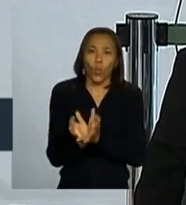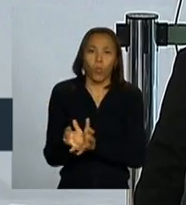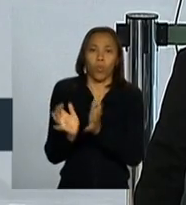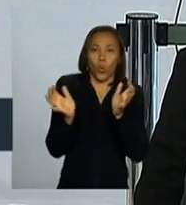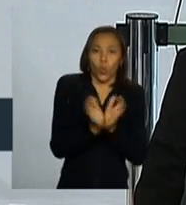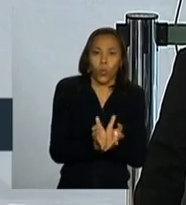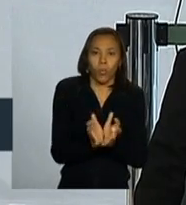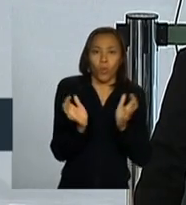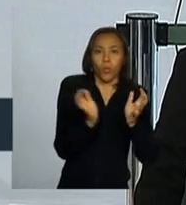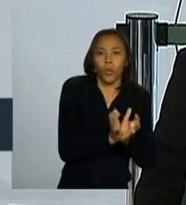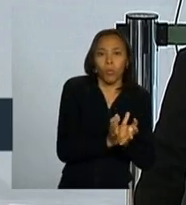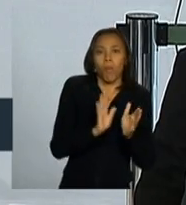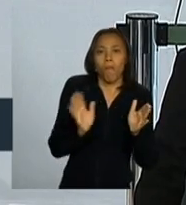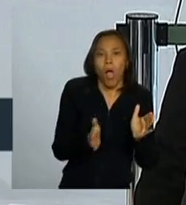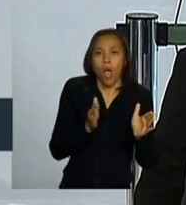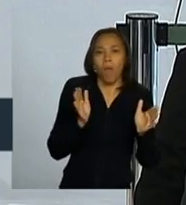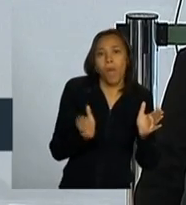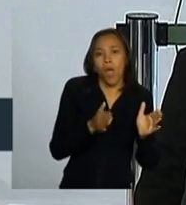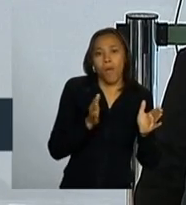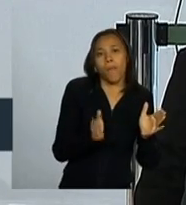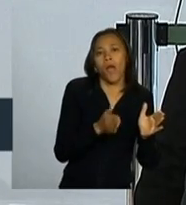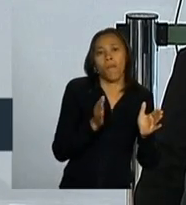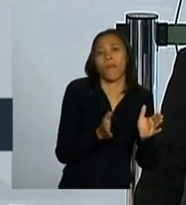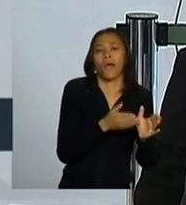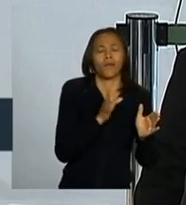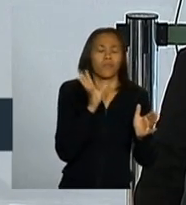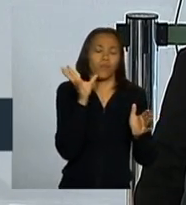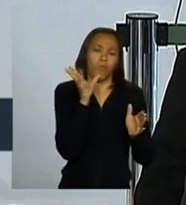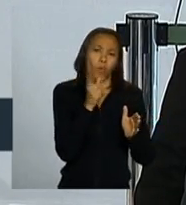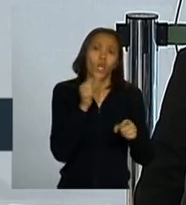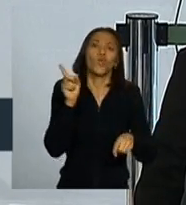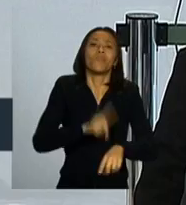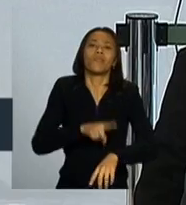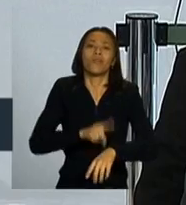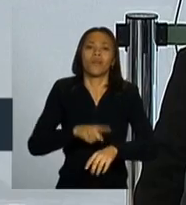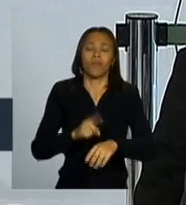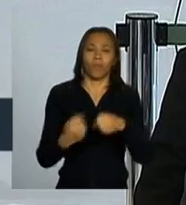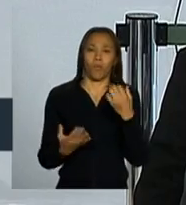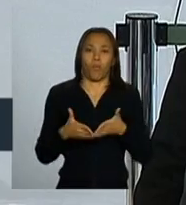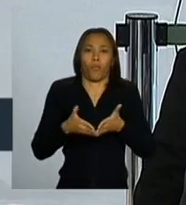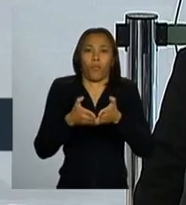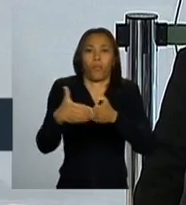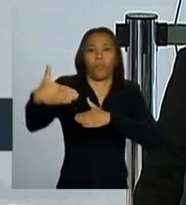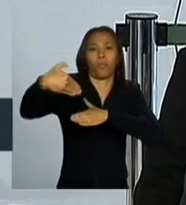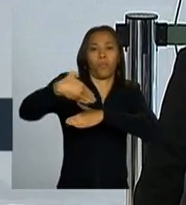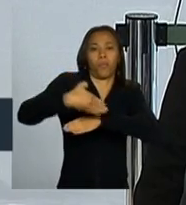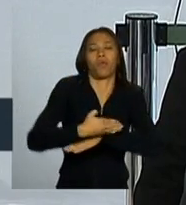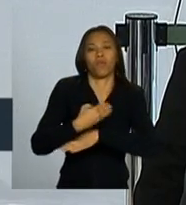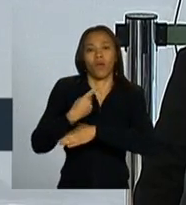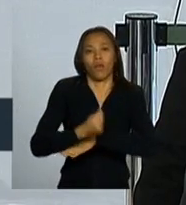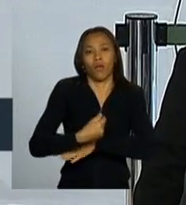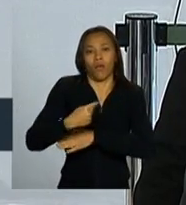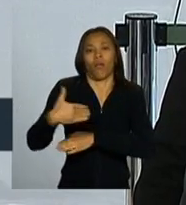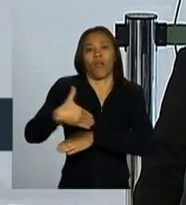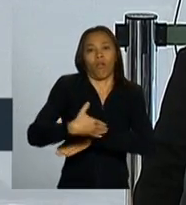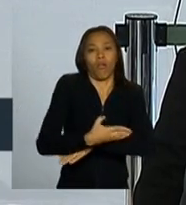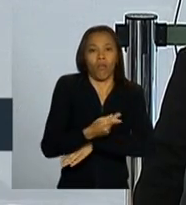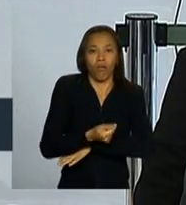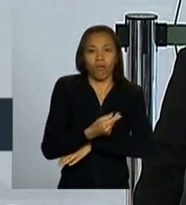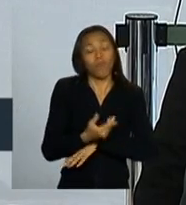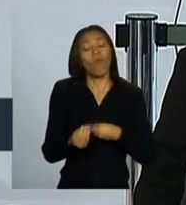fiscalização. Exatamente. Isso demora muito, pois o tempo de estacionamento dos... Eu acho que eu respondi, mas eu vou tentar responder novamente. Eu acho